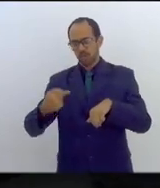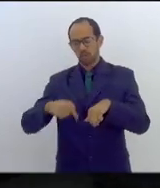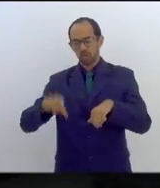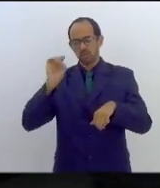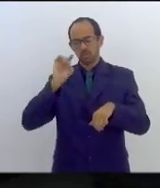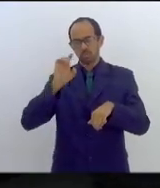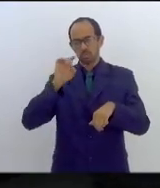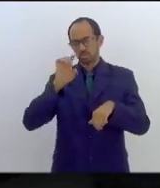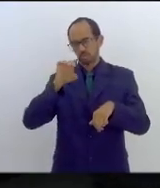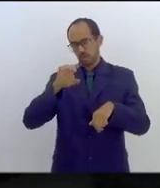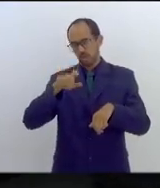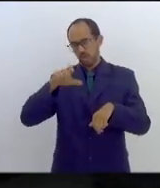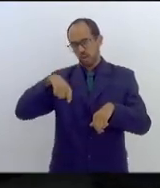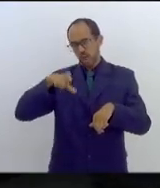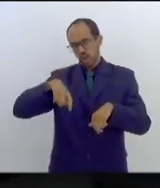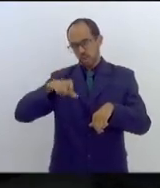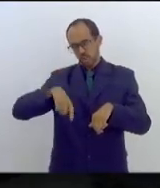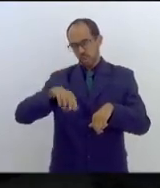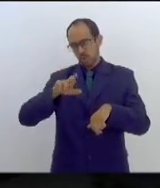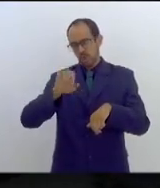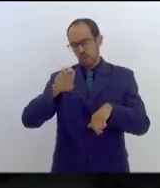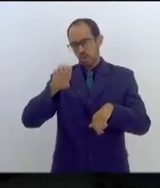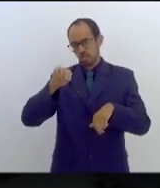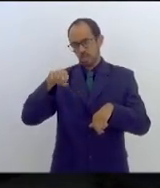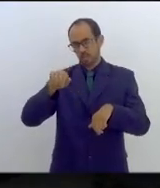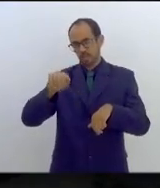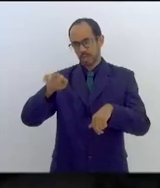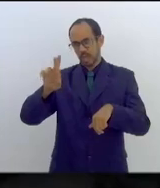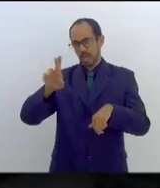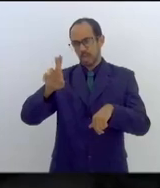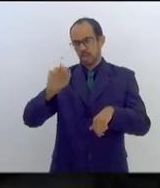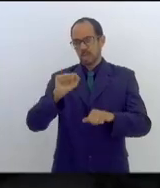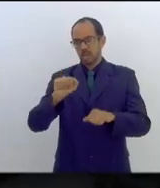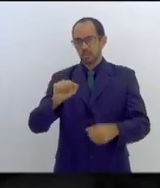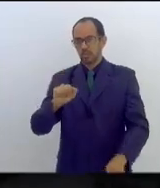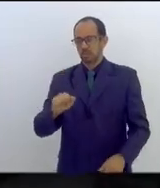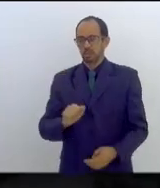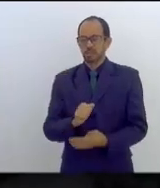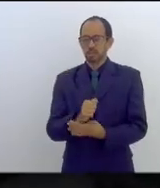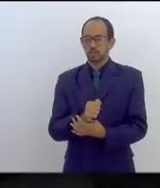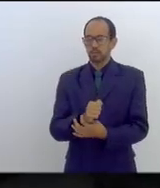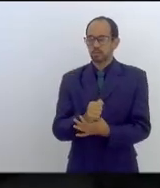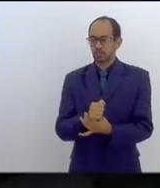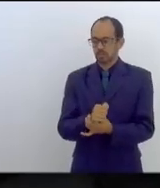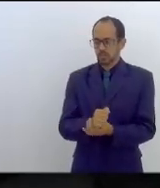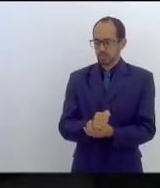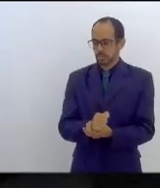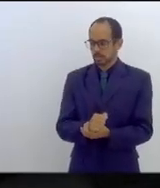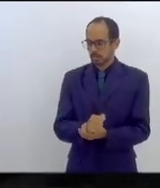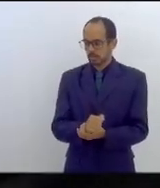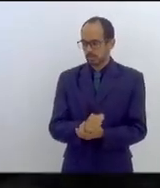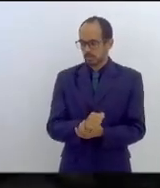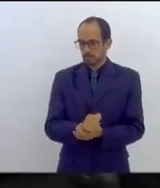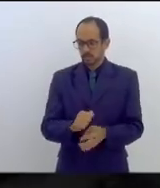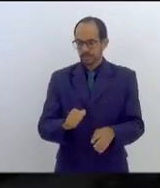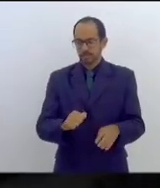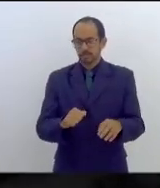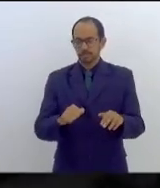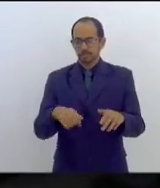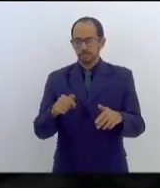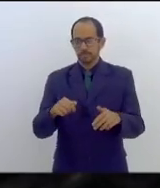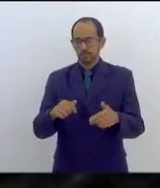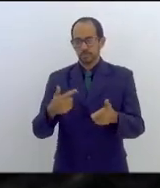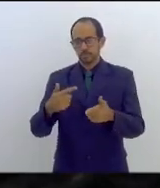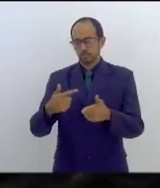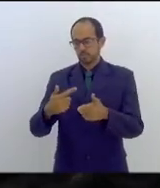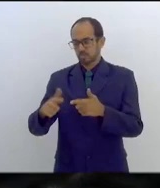relação ao cartão Recomeçar. E aí fica a minha solidariedade a todas aquelas famílias que estão enlutadas, que perderam seus